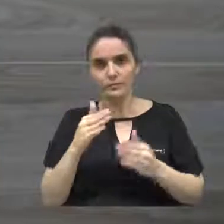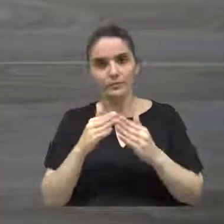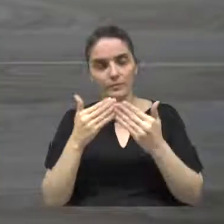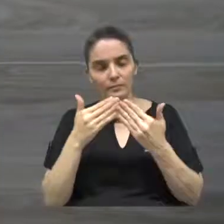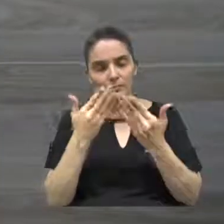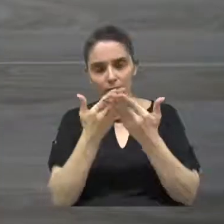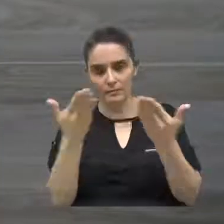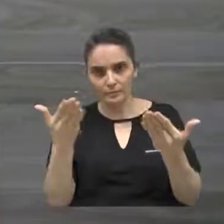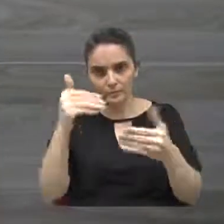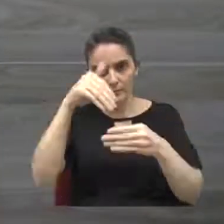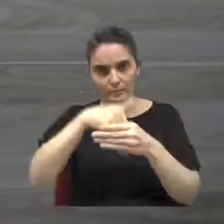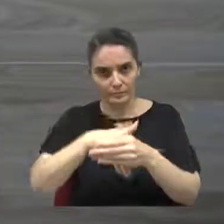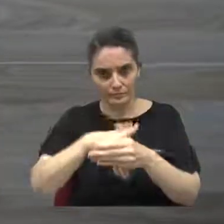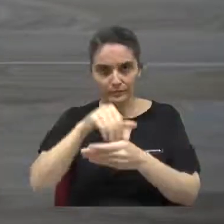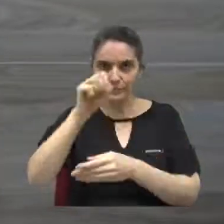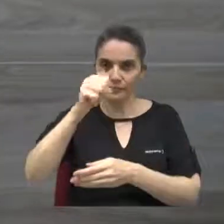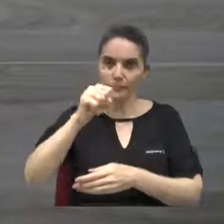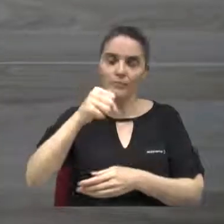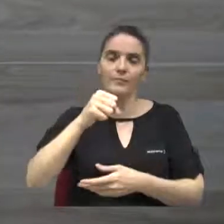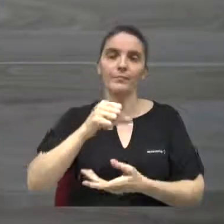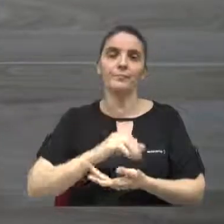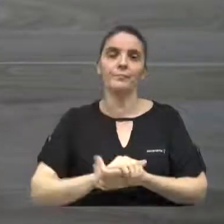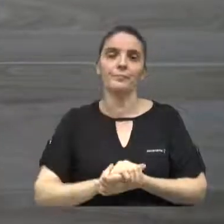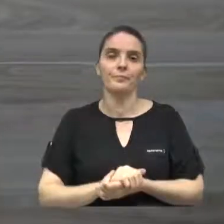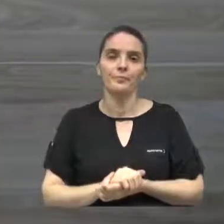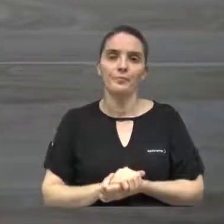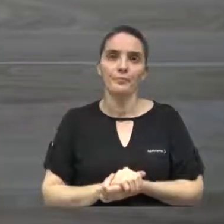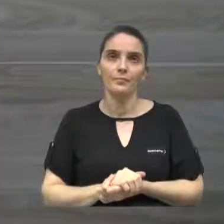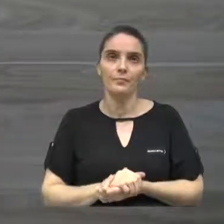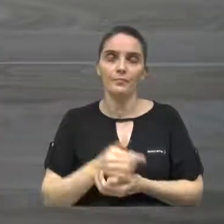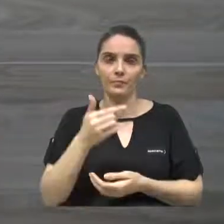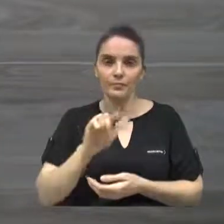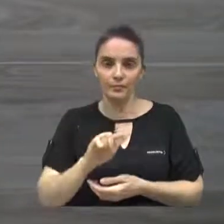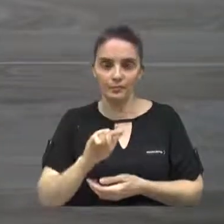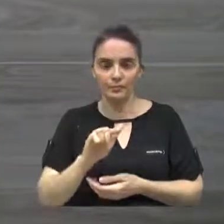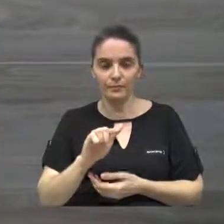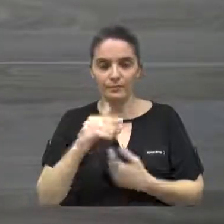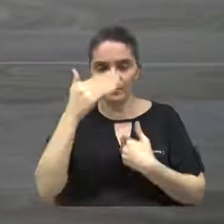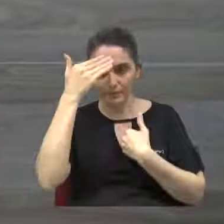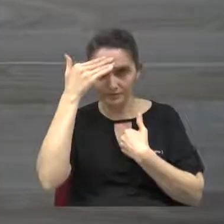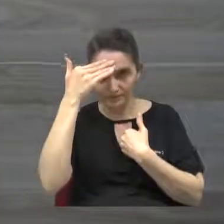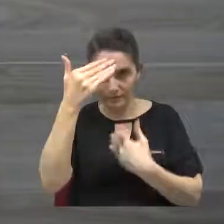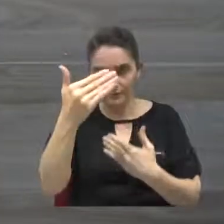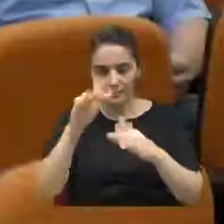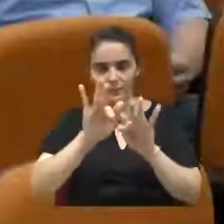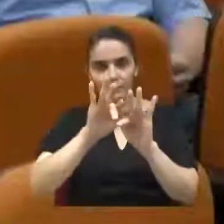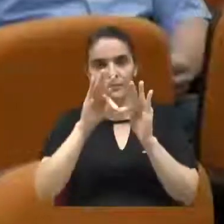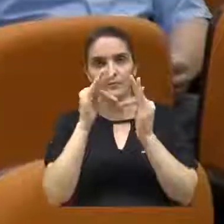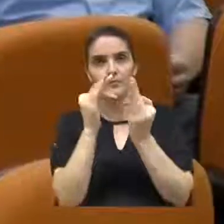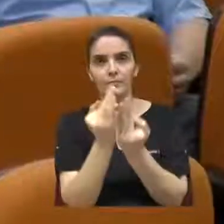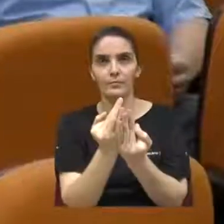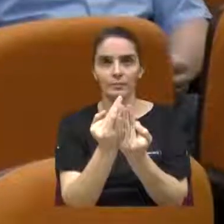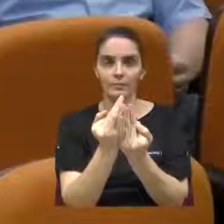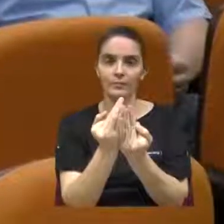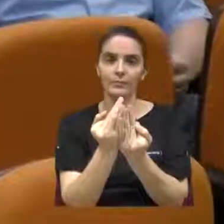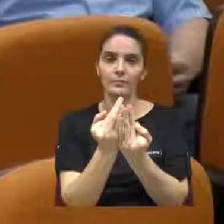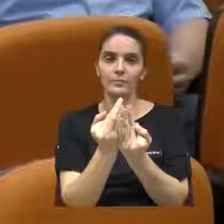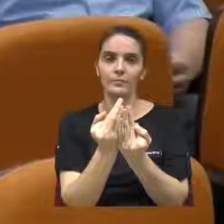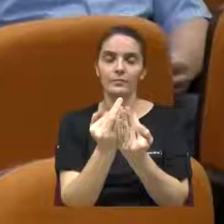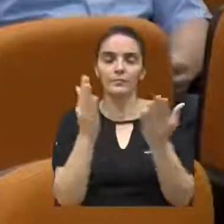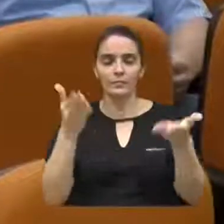favor desse projeto. E, mais uma vez, eu peço o meu muito obrigado aos familiares, que me